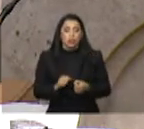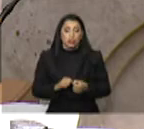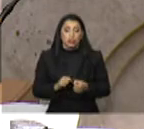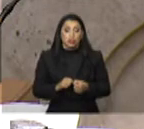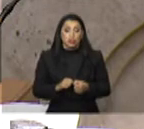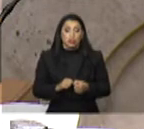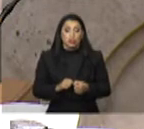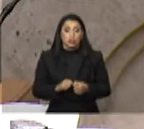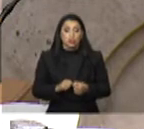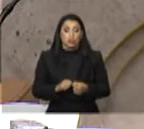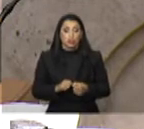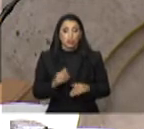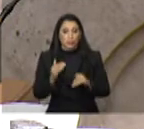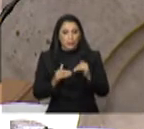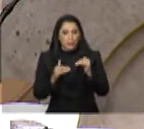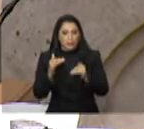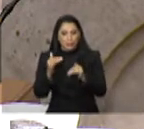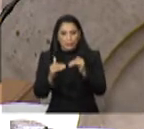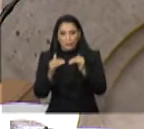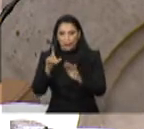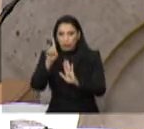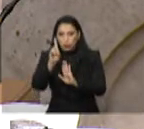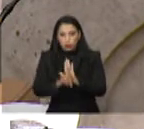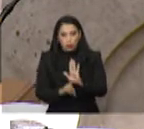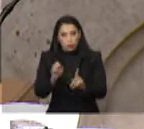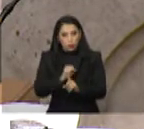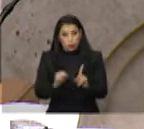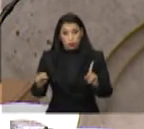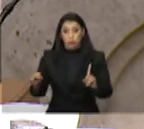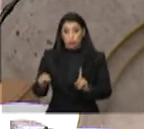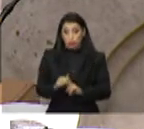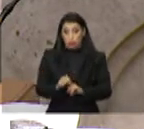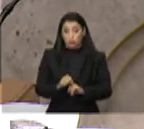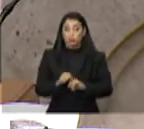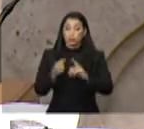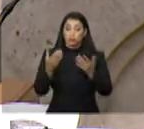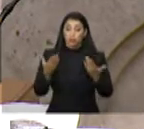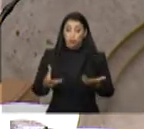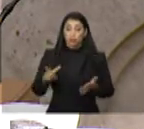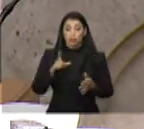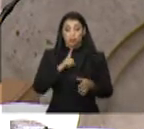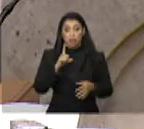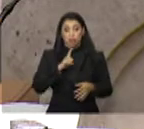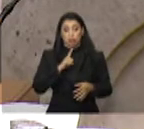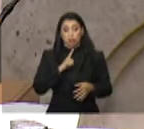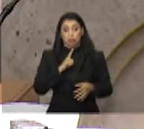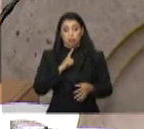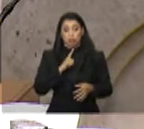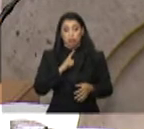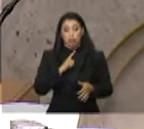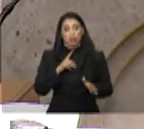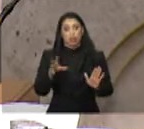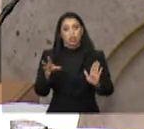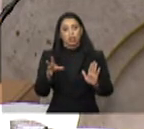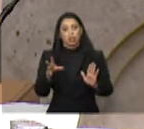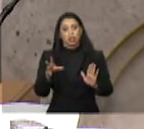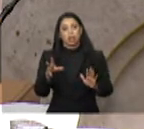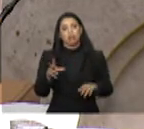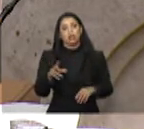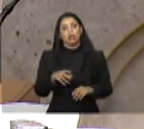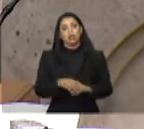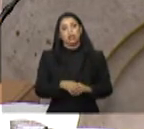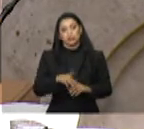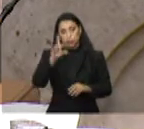concretização progressiva deste jeito social que razão de sua inserção na denominada segunda